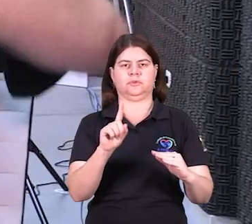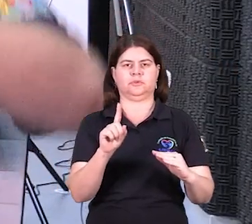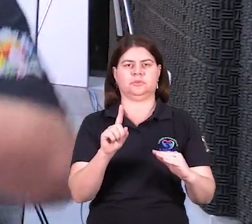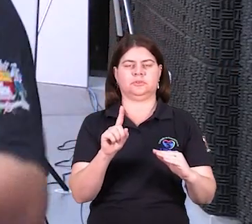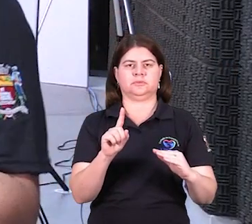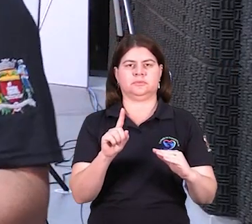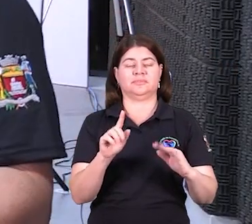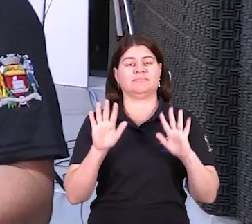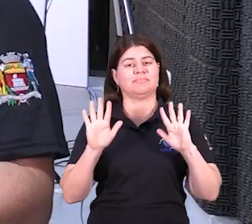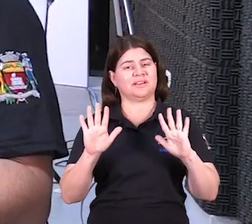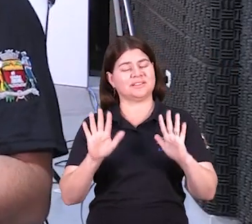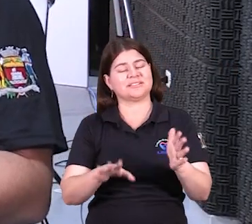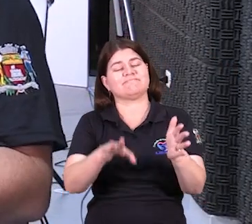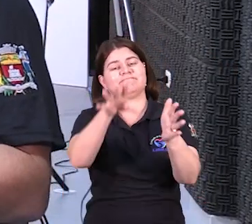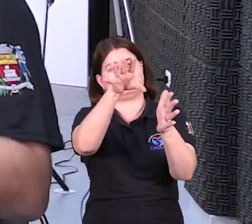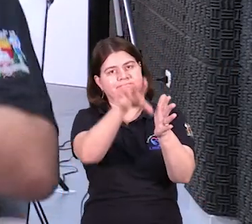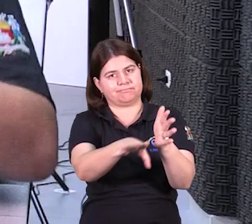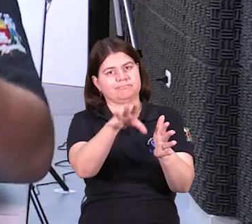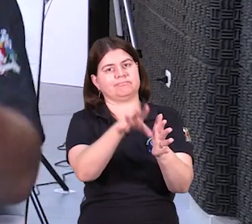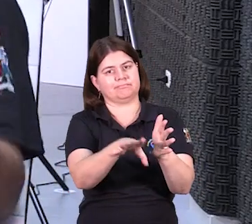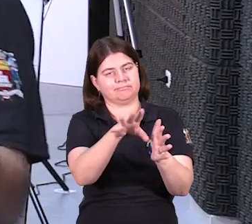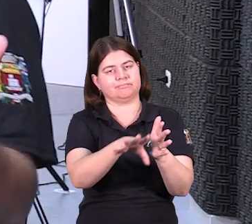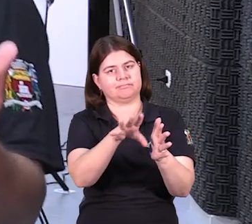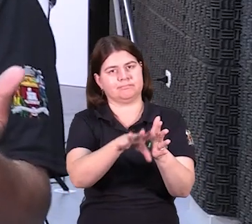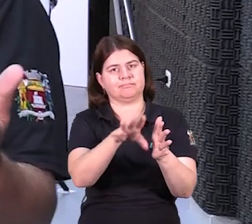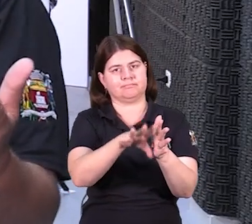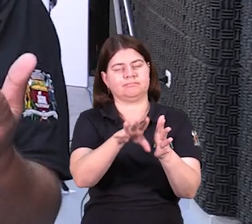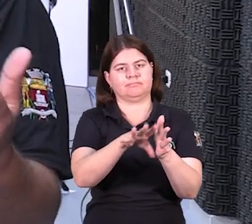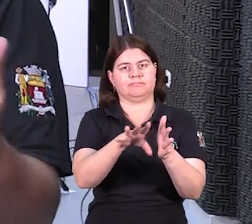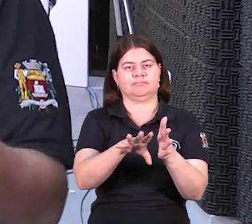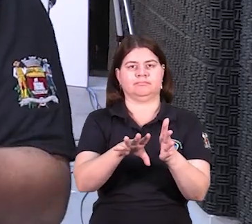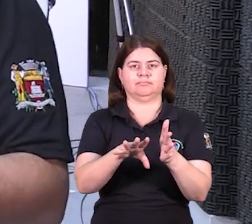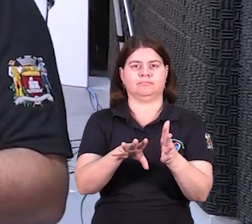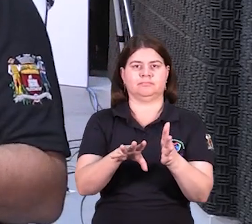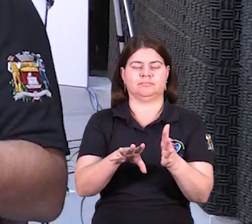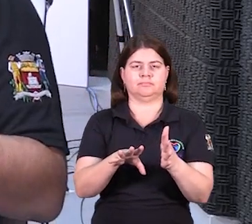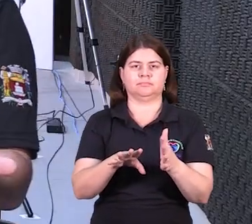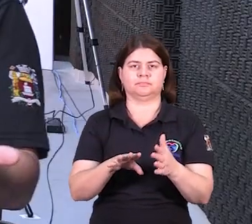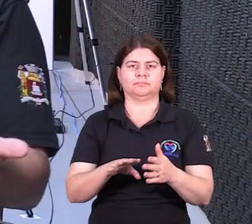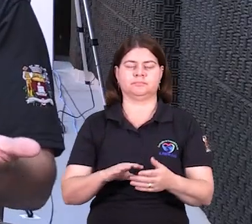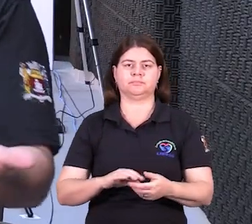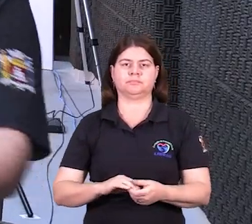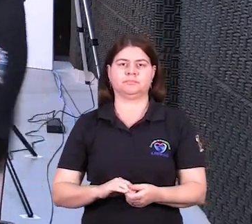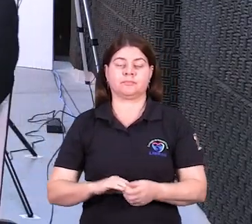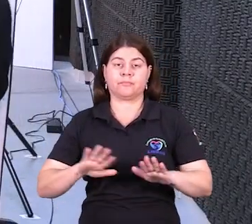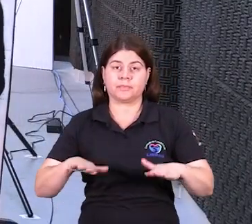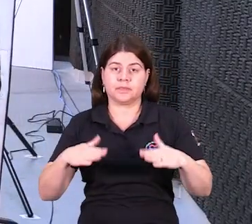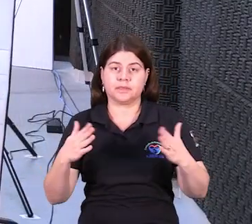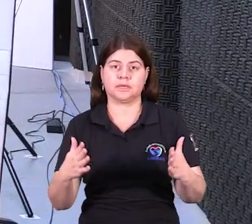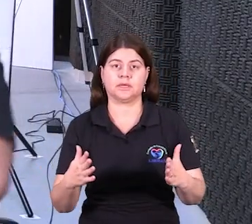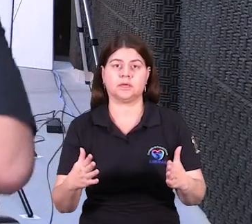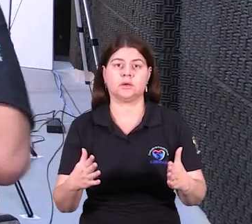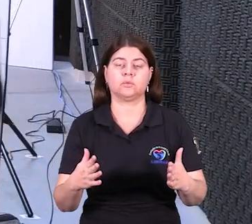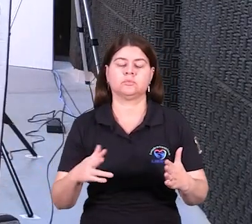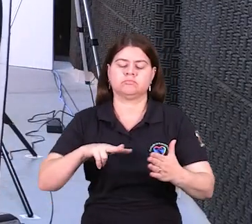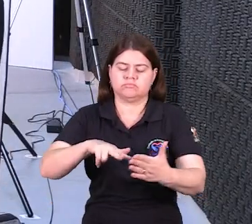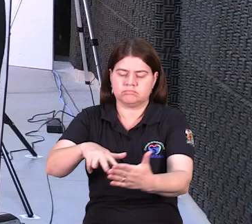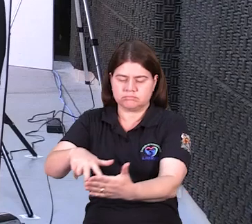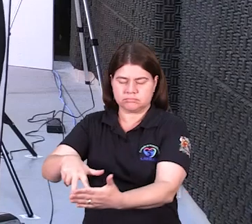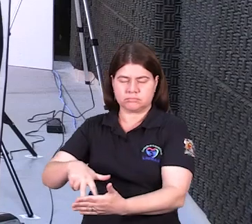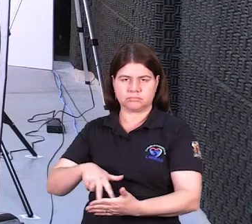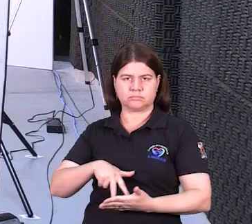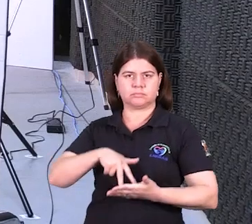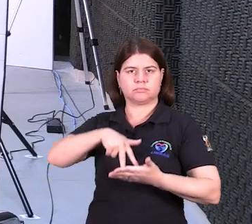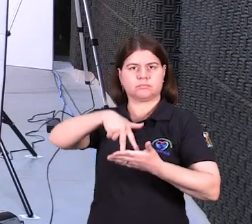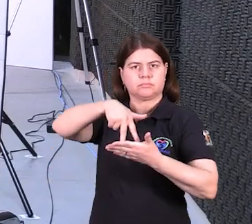a luta não foge, mas fica muito português. Então, verás que um filho teu não foge à luta,